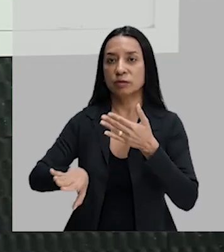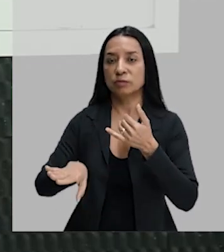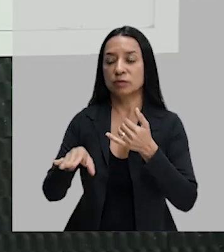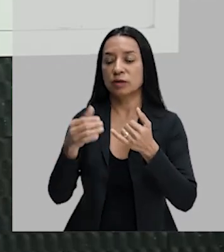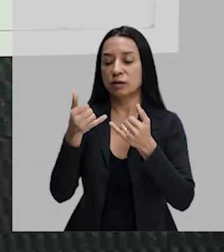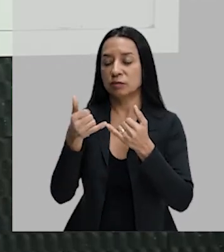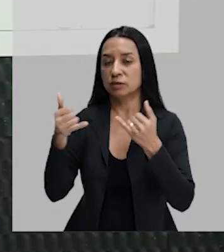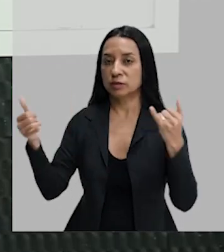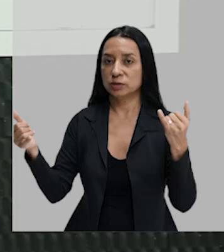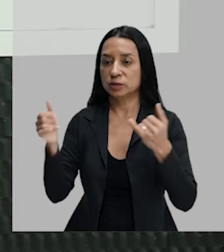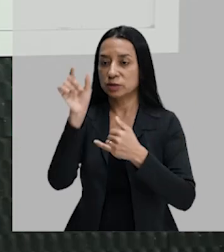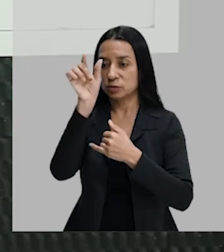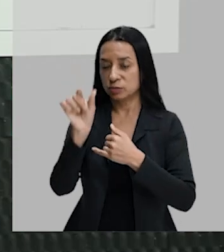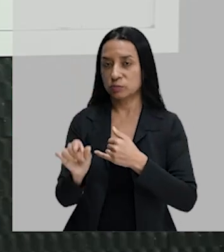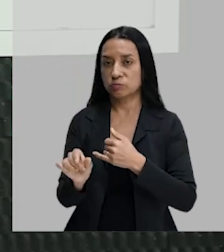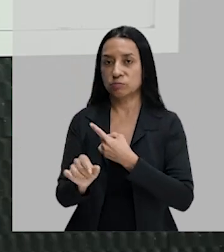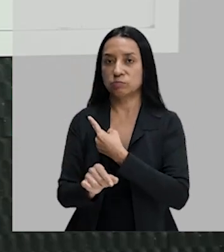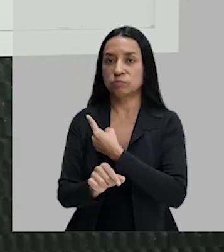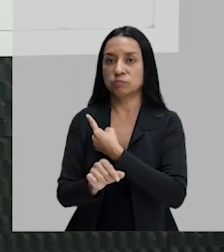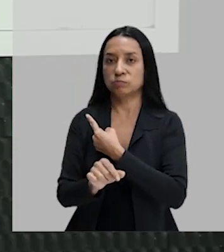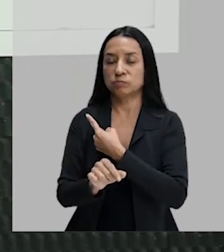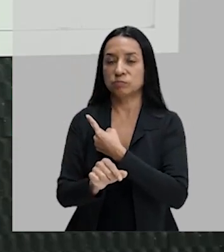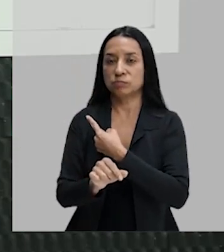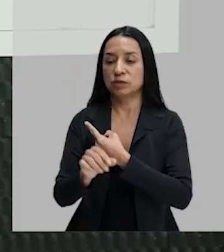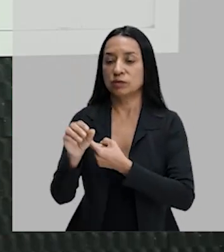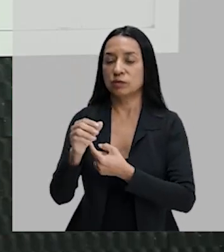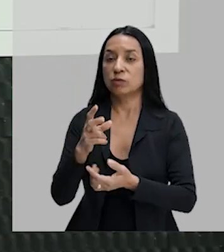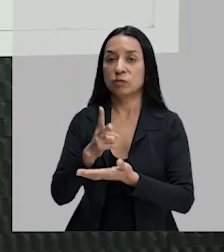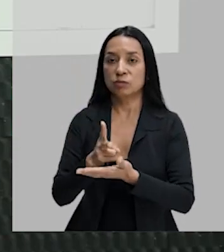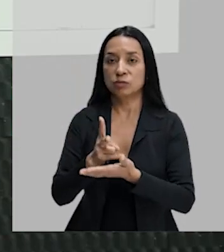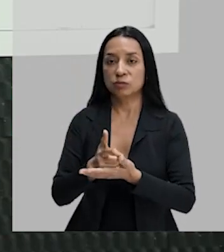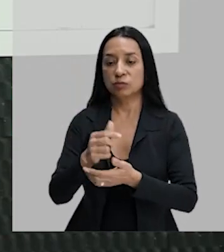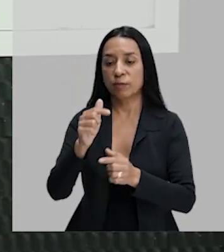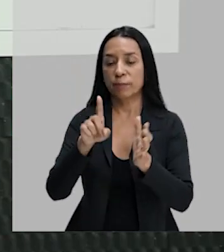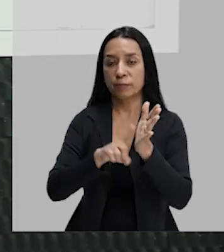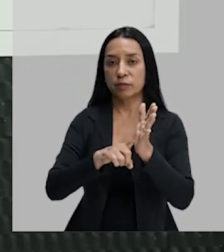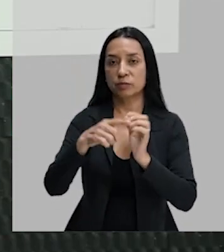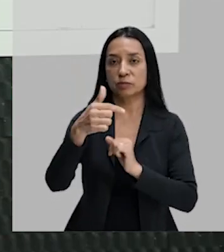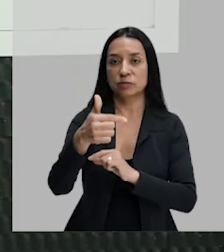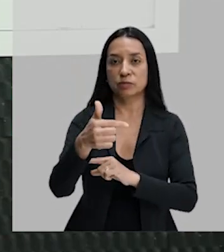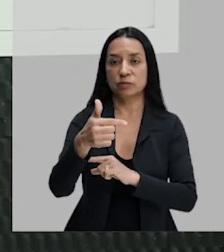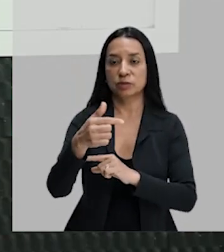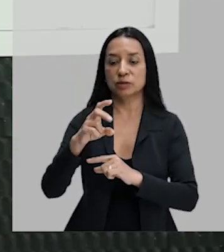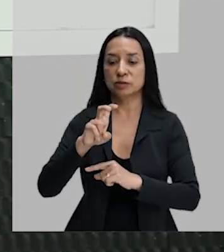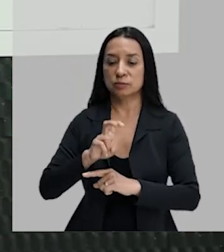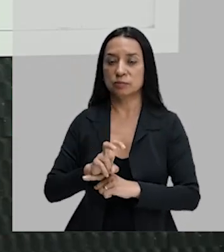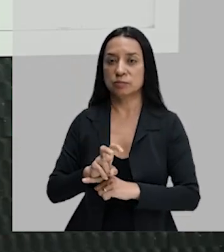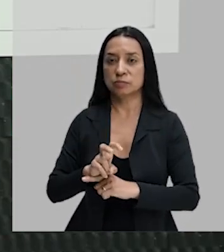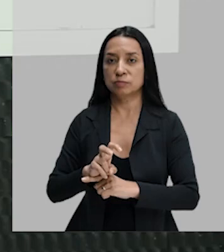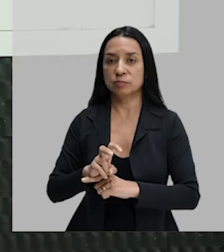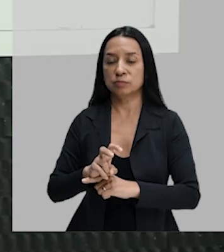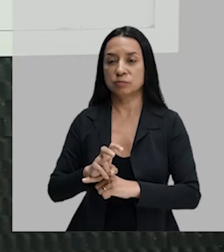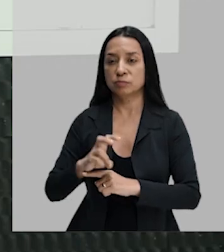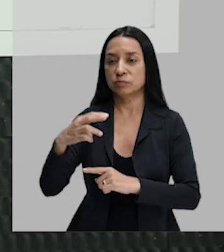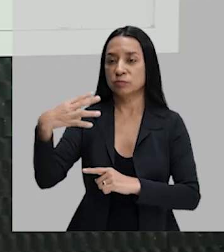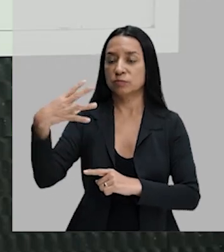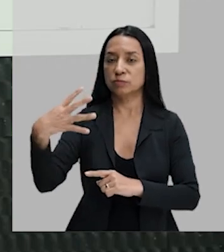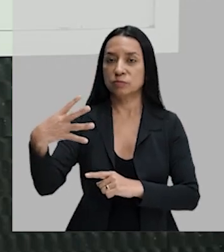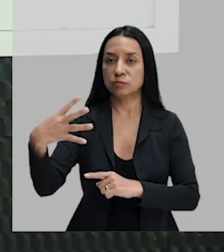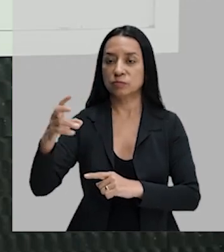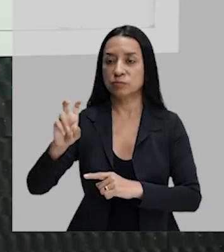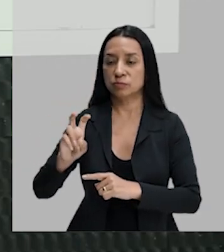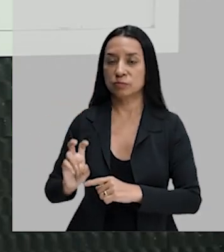a linha dele a coluna então sobra menos dois cinco quatro